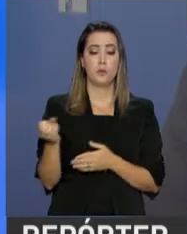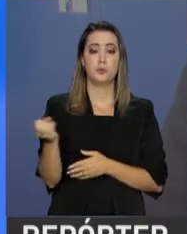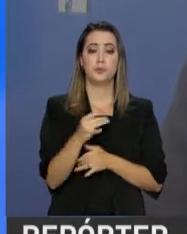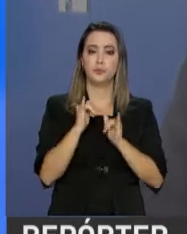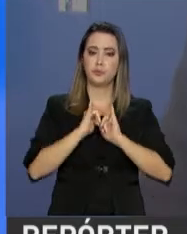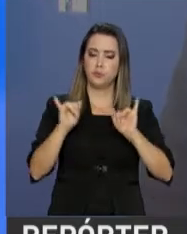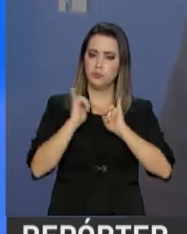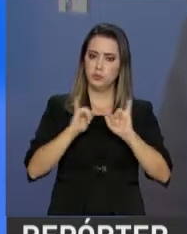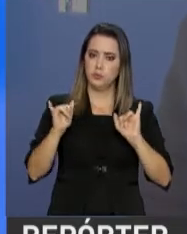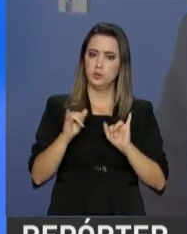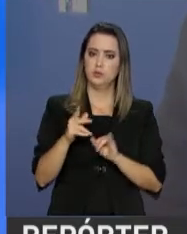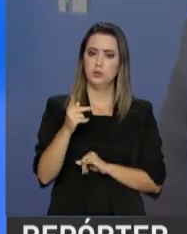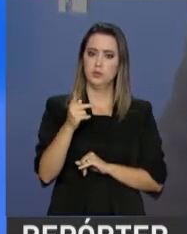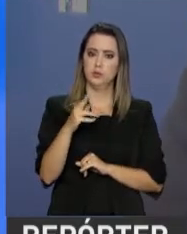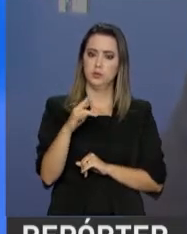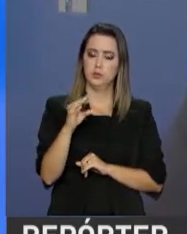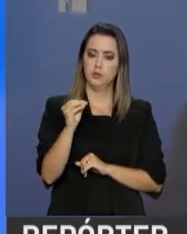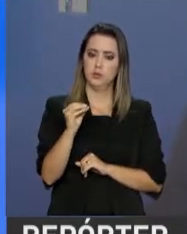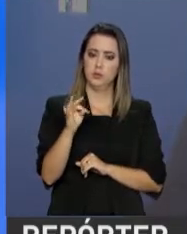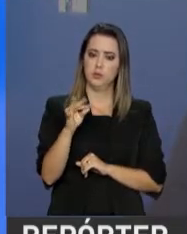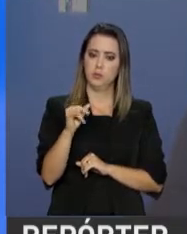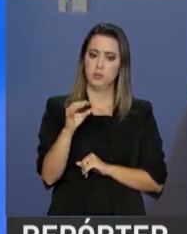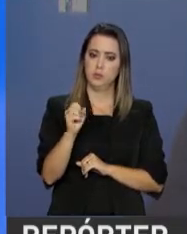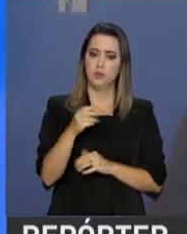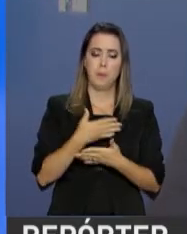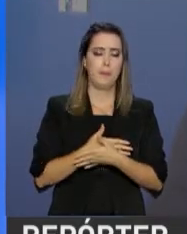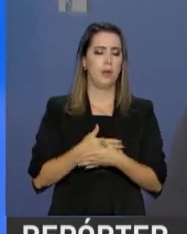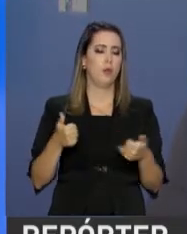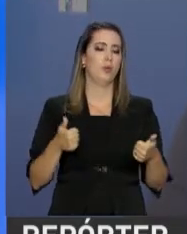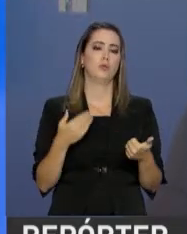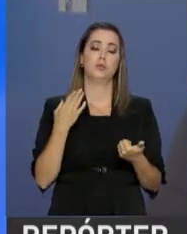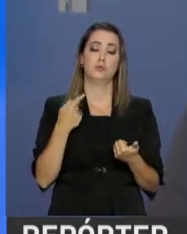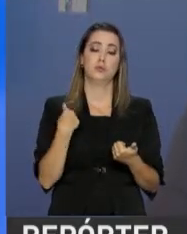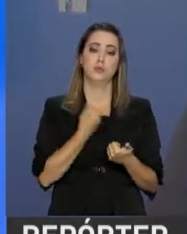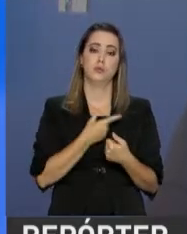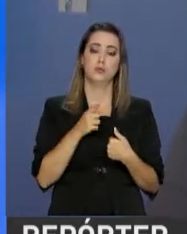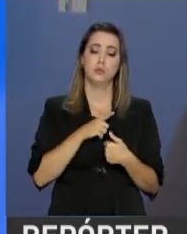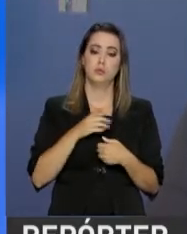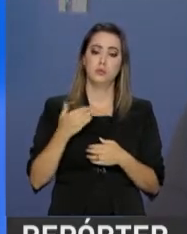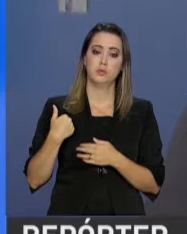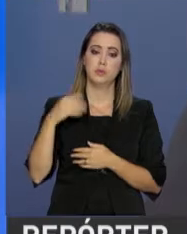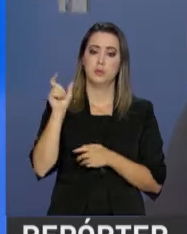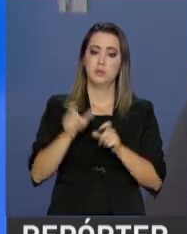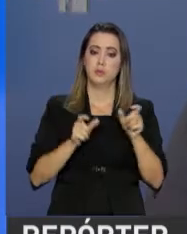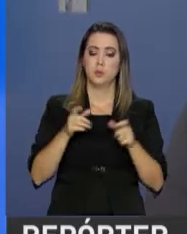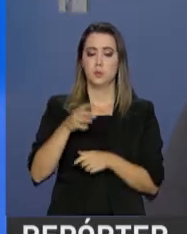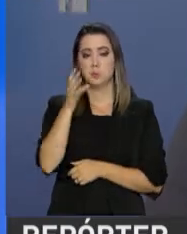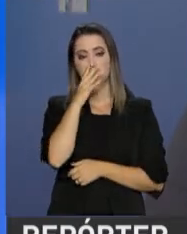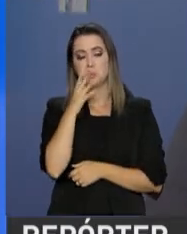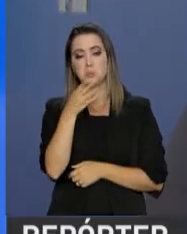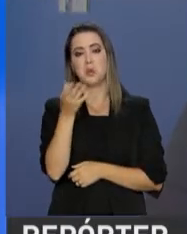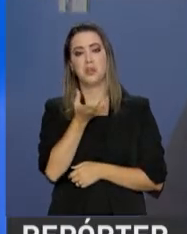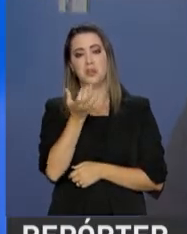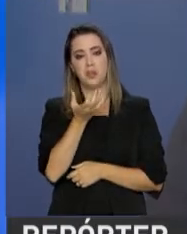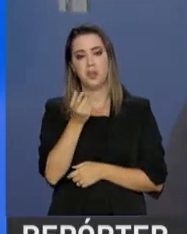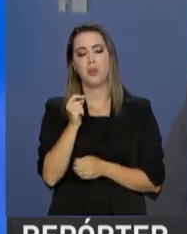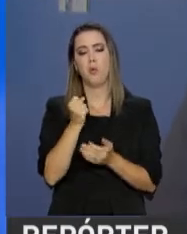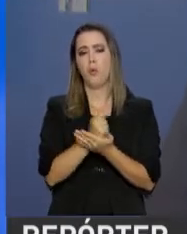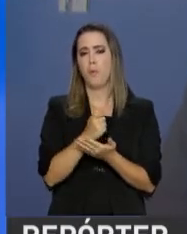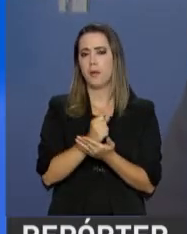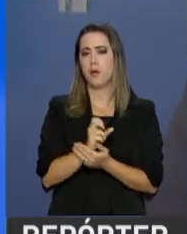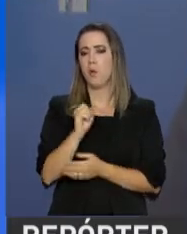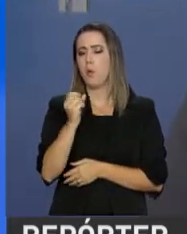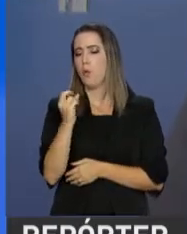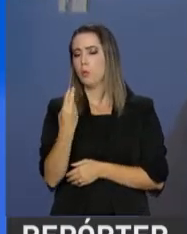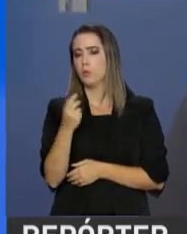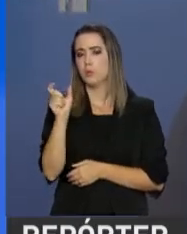do do procult esta é melhor ainda porque a gente vai ter mais clientes interessados em comprar ou aquele cliente que está